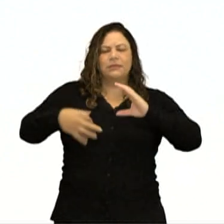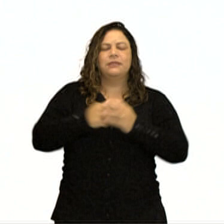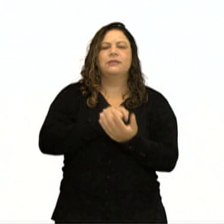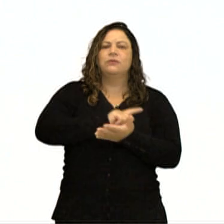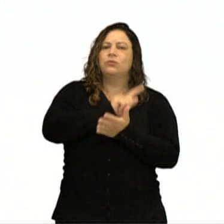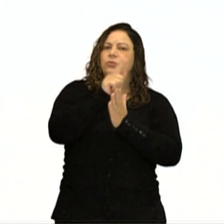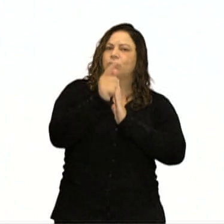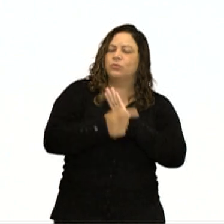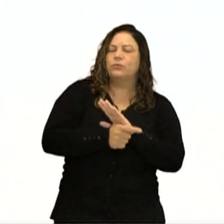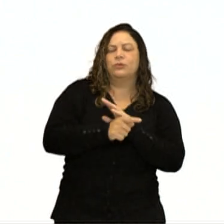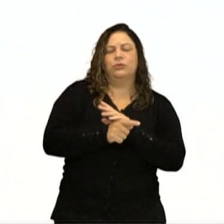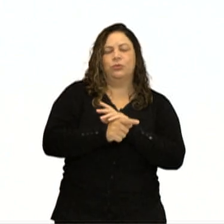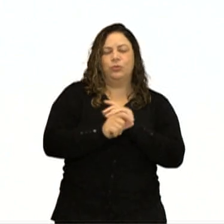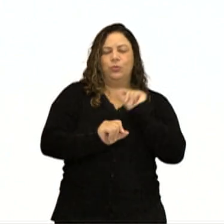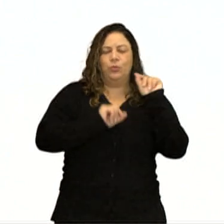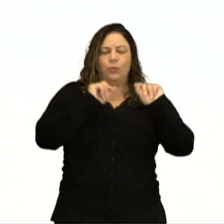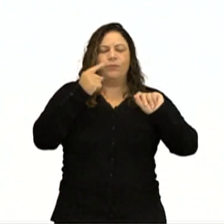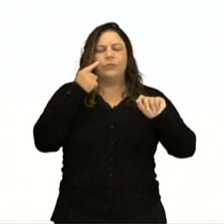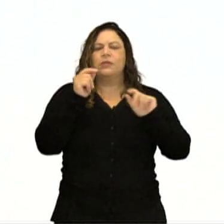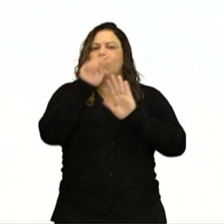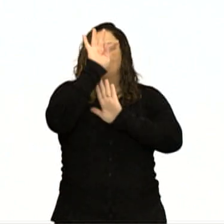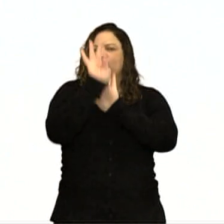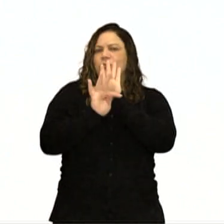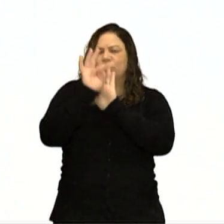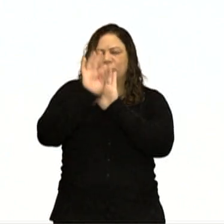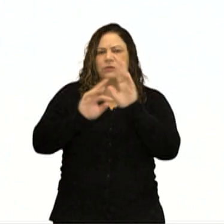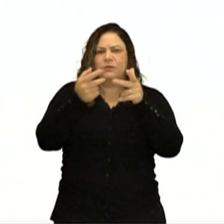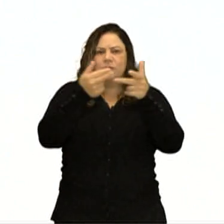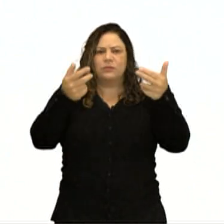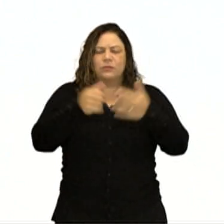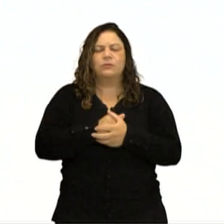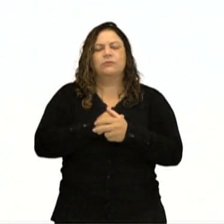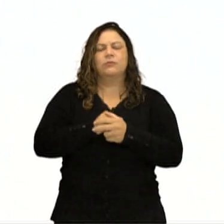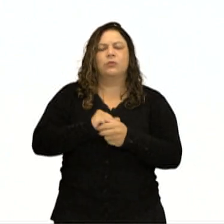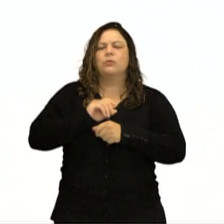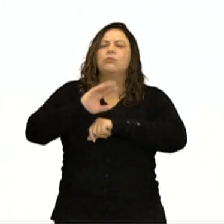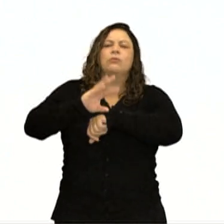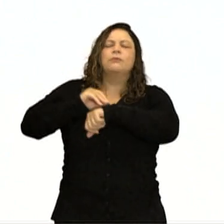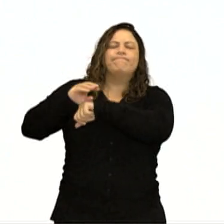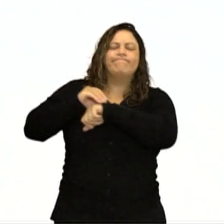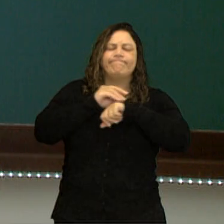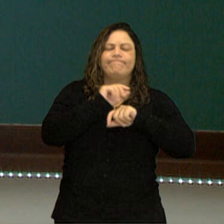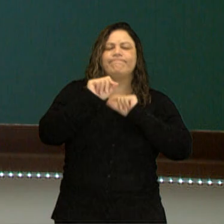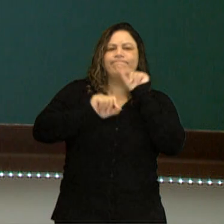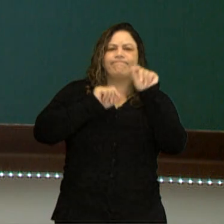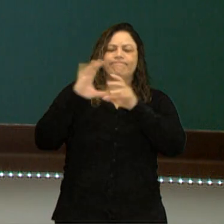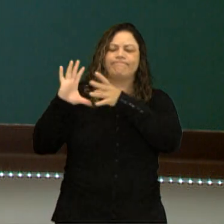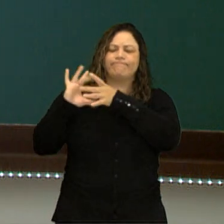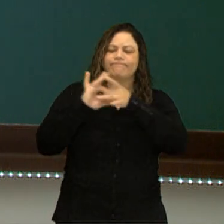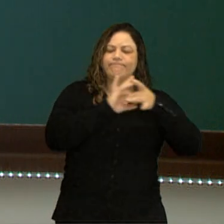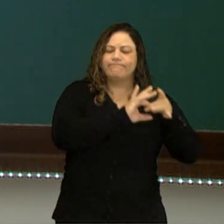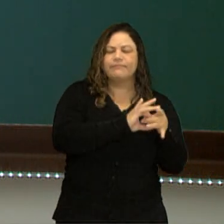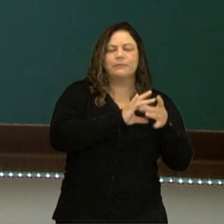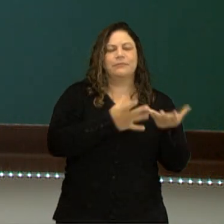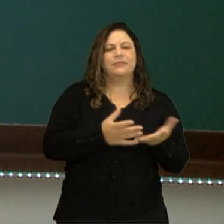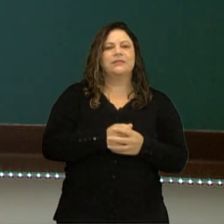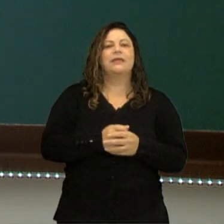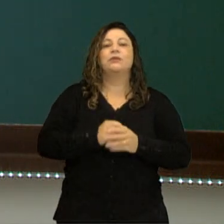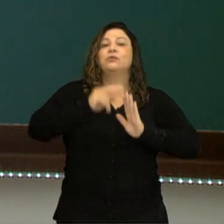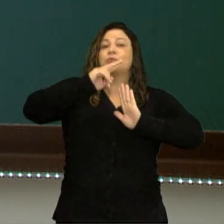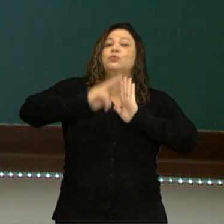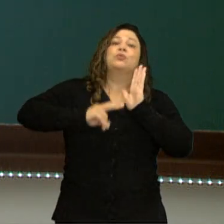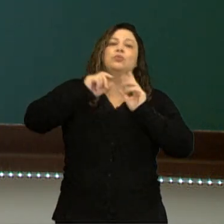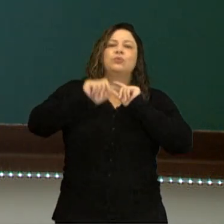textual. Reconhecer um contexto de linguagem formal. Então, vamos ler e interpretar uma